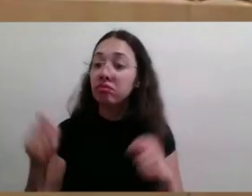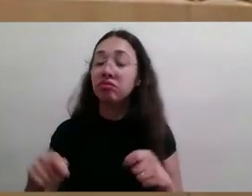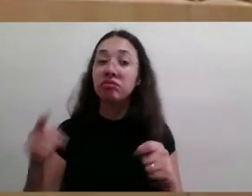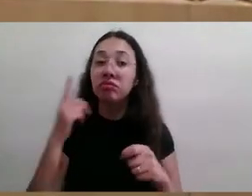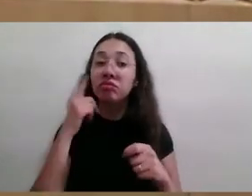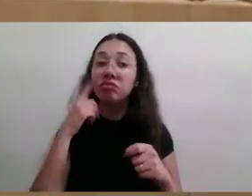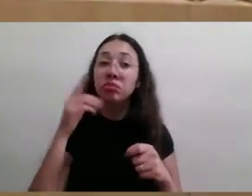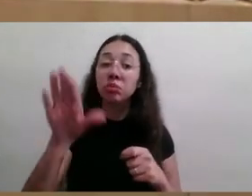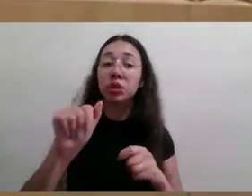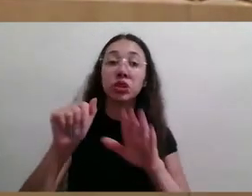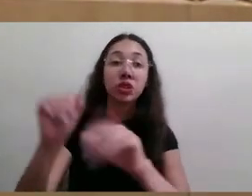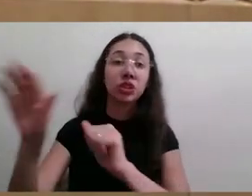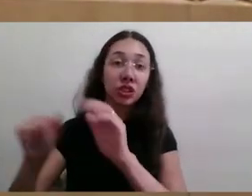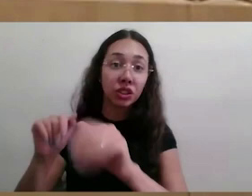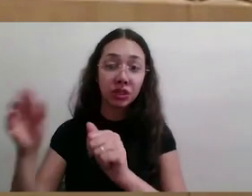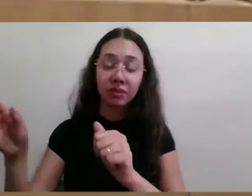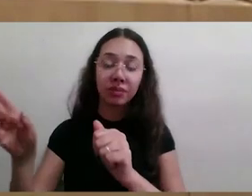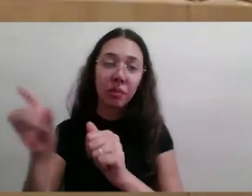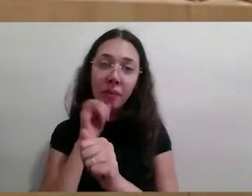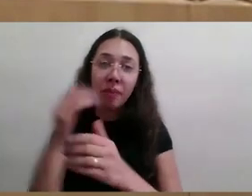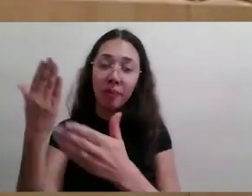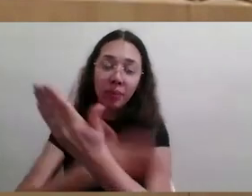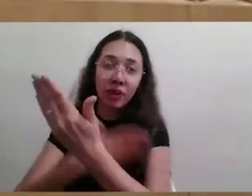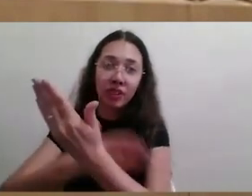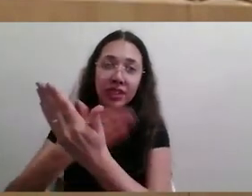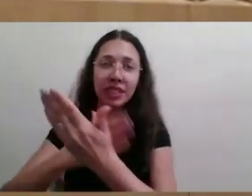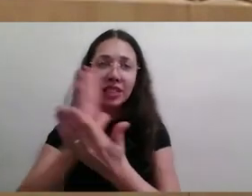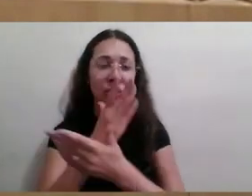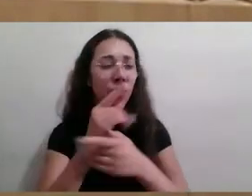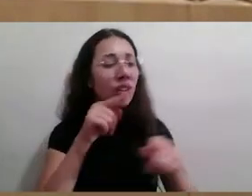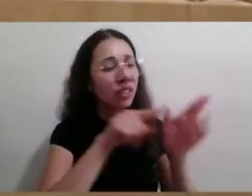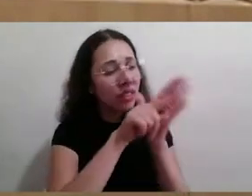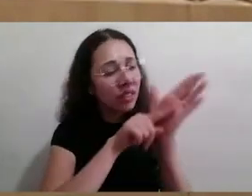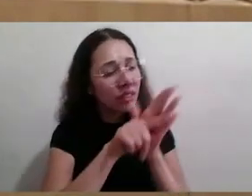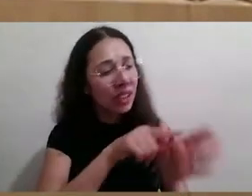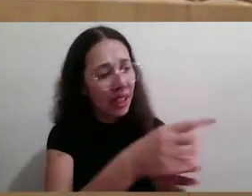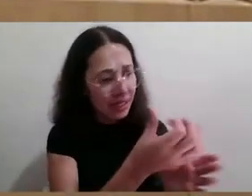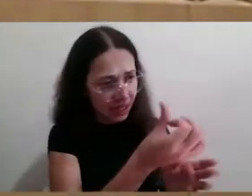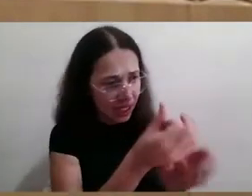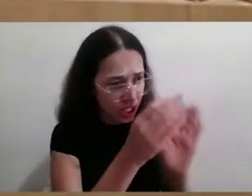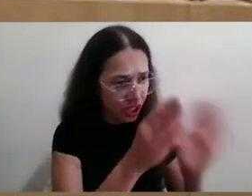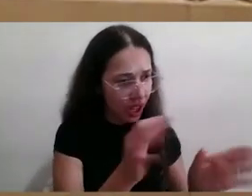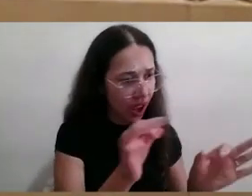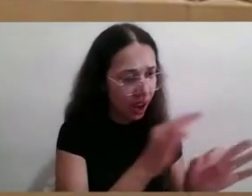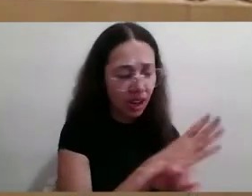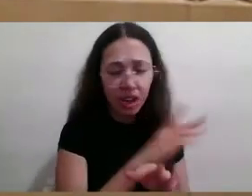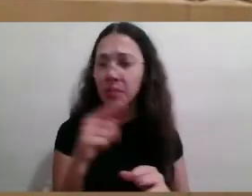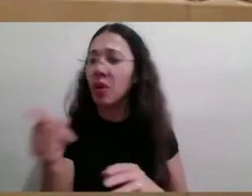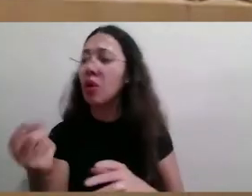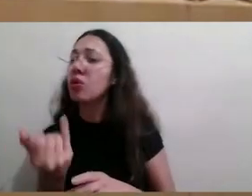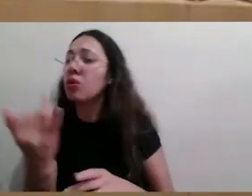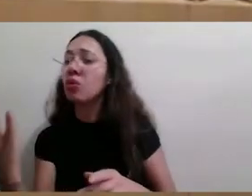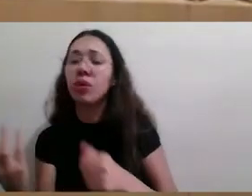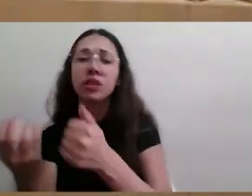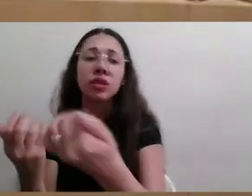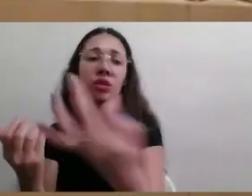eu não tenho, eu só tenho 6 processos conclusos para incapacidade, embora seja uma unidade numericamente muito grande que atenderia esses